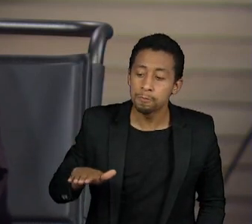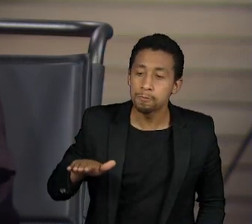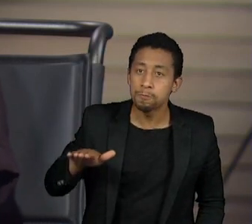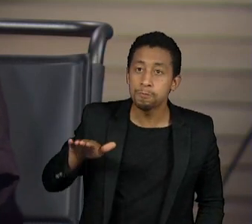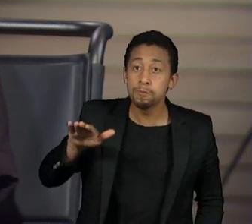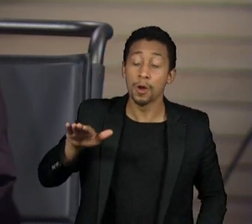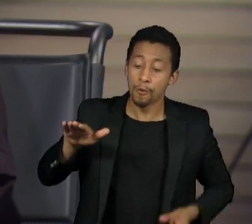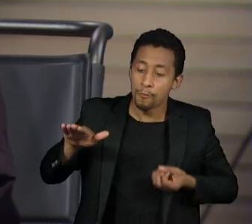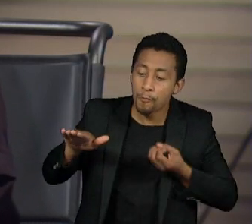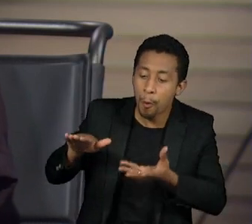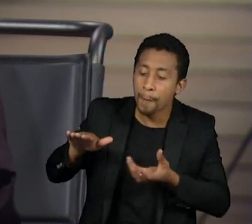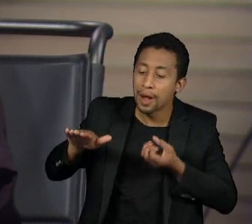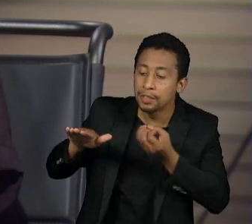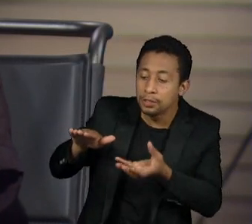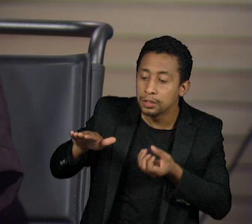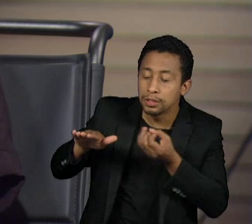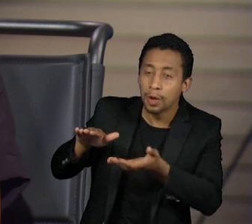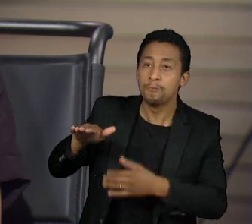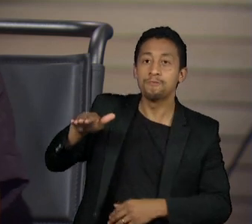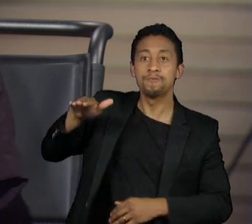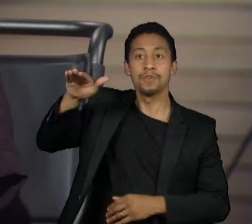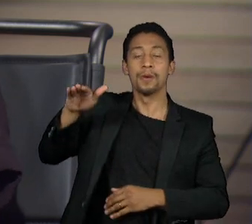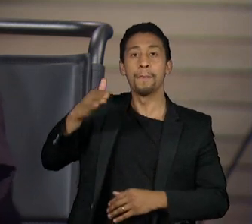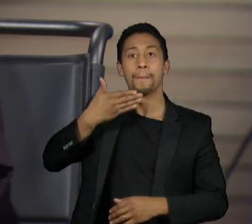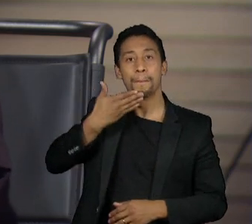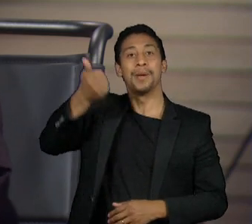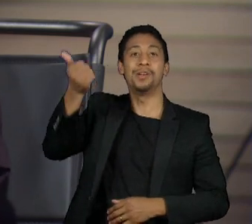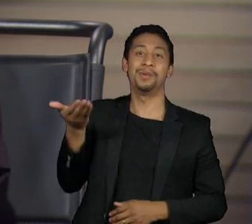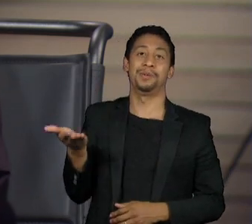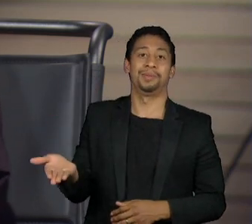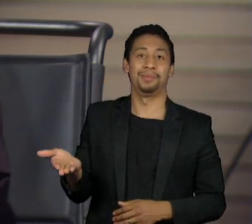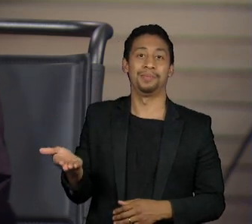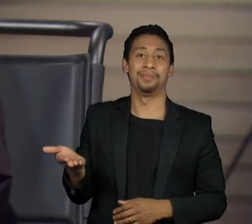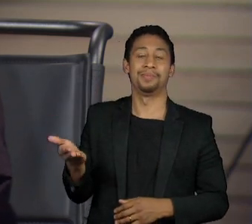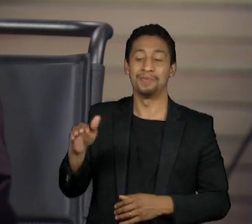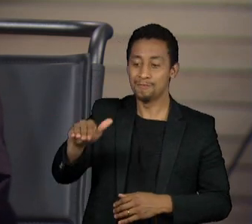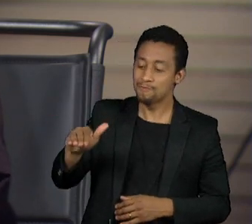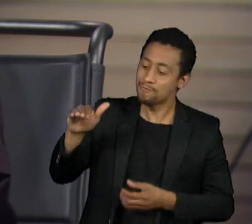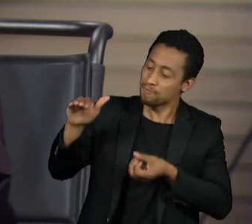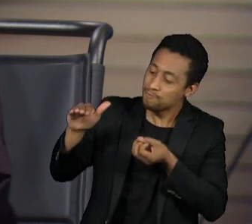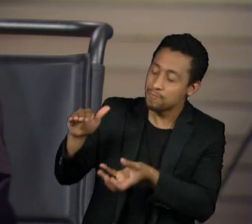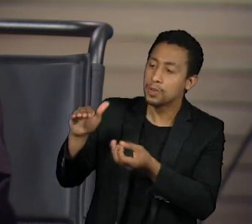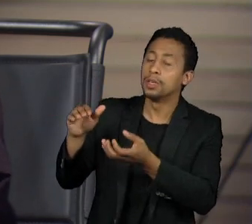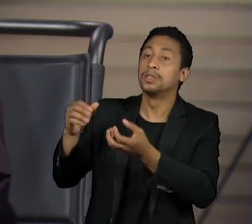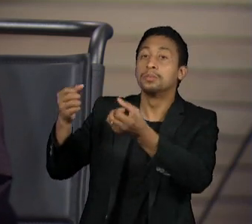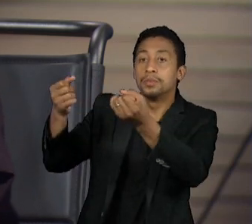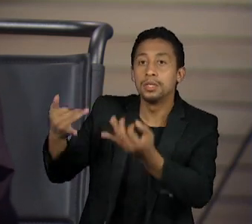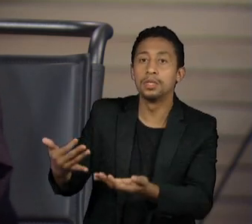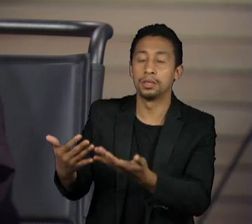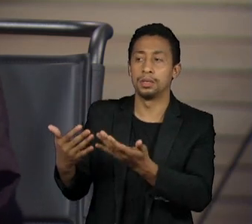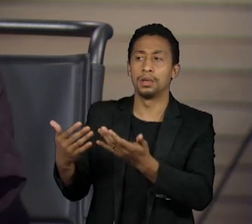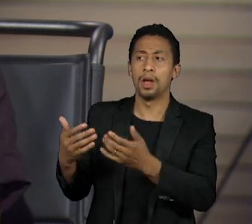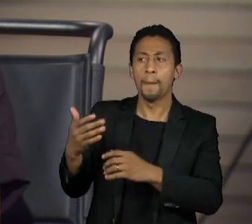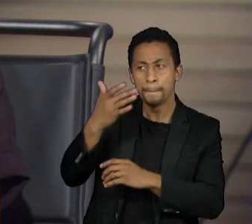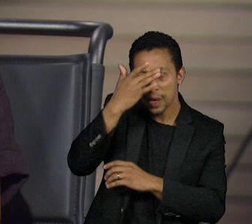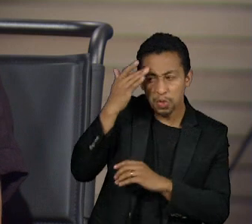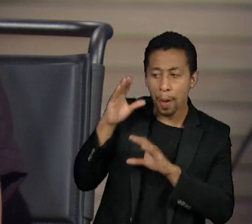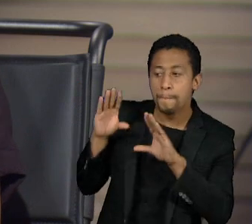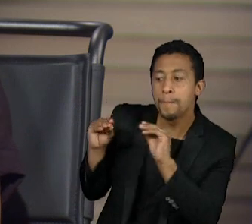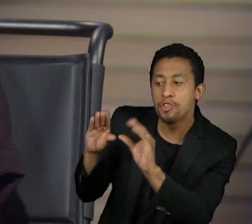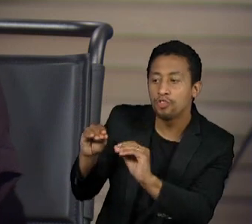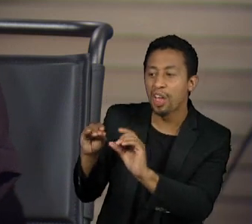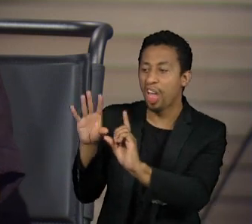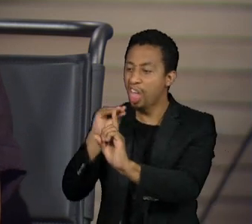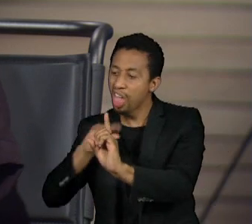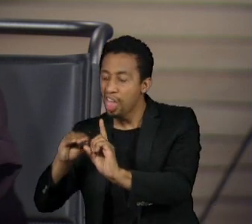sobre o seu próprio desenvolvimento, melhor para ela. Quanto mais informação ela tem sobre o que é que alguém pode fazer com ela e como